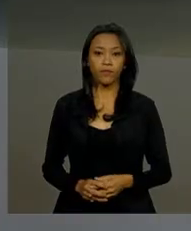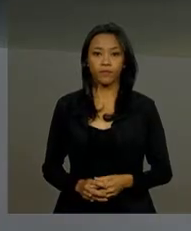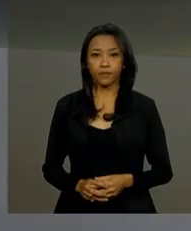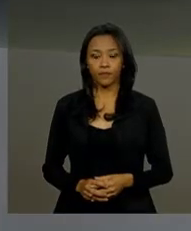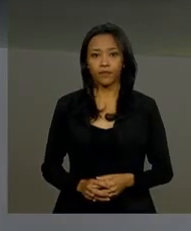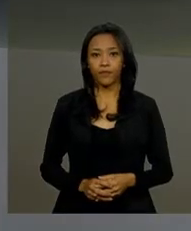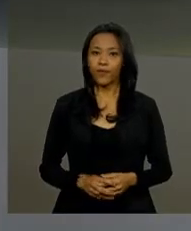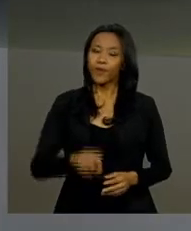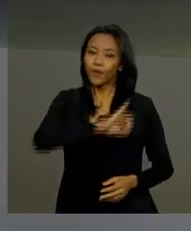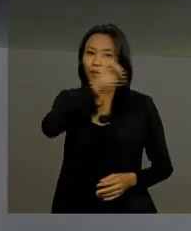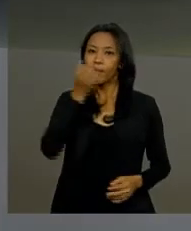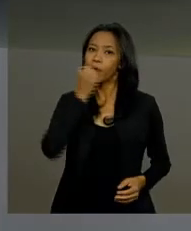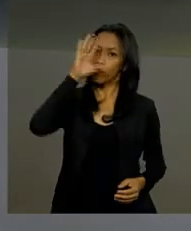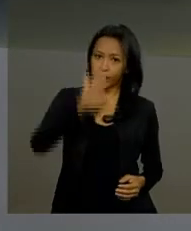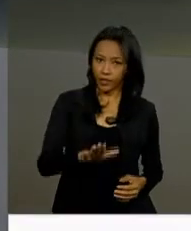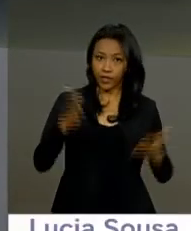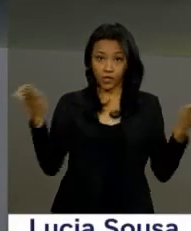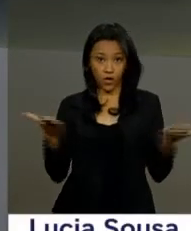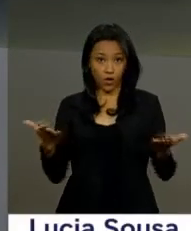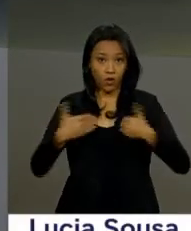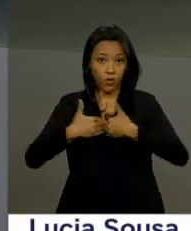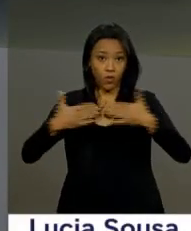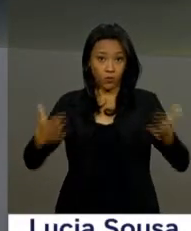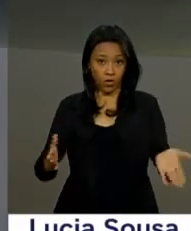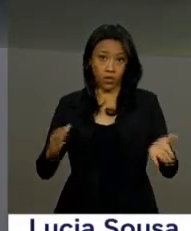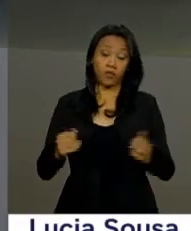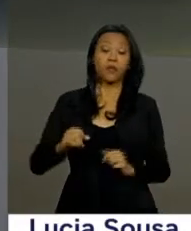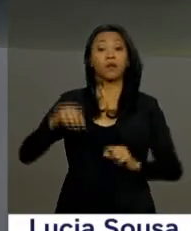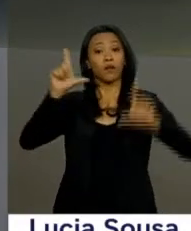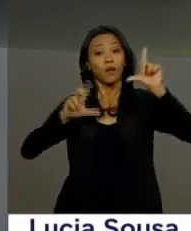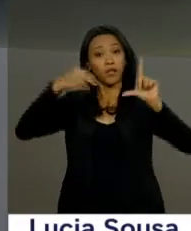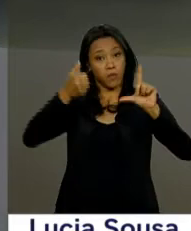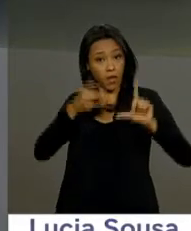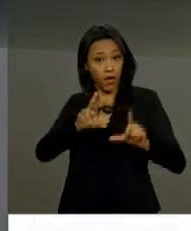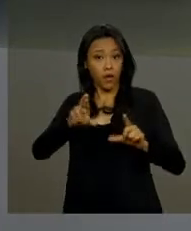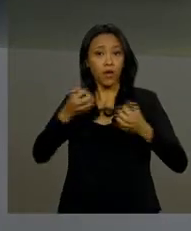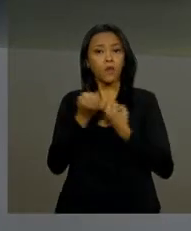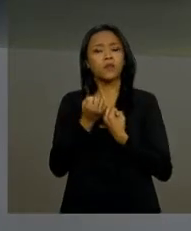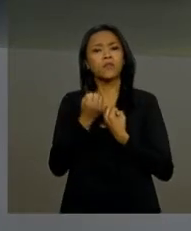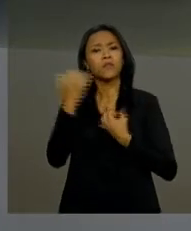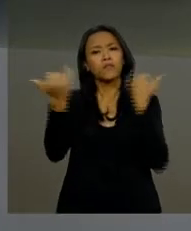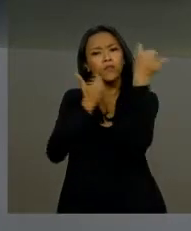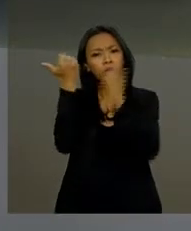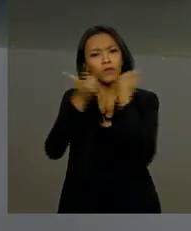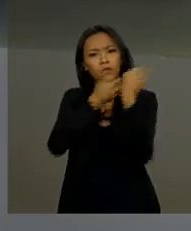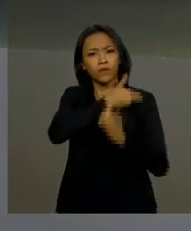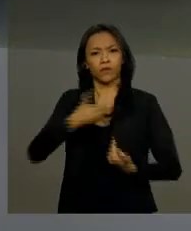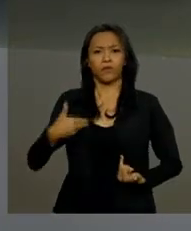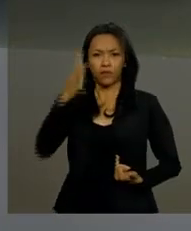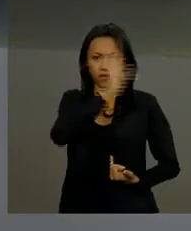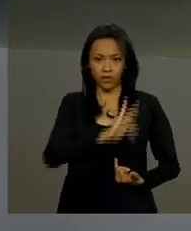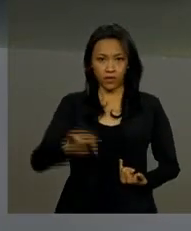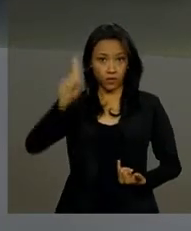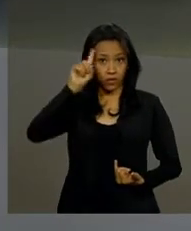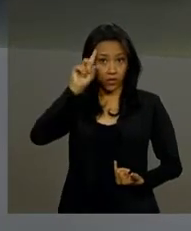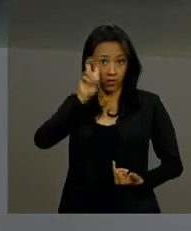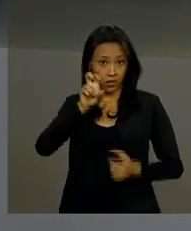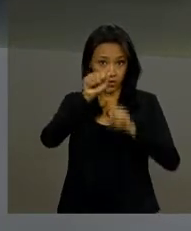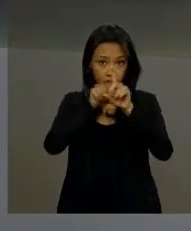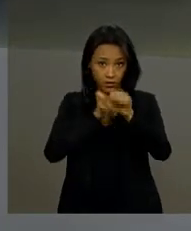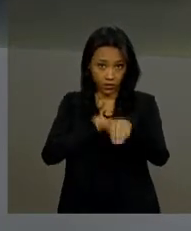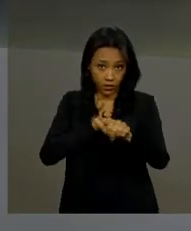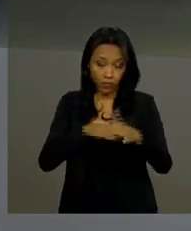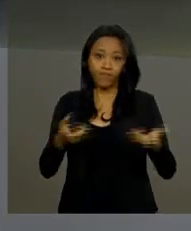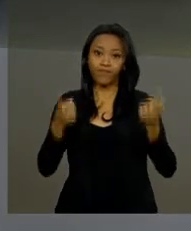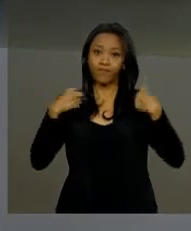olá boa tarde começa agora o repórter nbr com as notícias do governo federal desta quarta feira 5 de setembro a gente